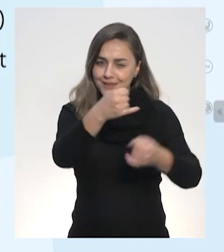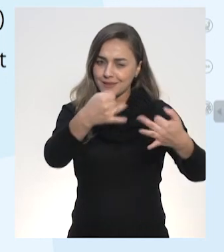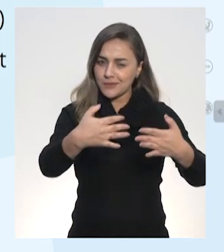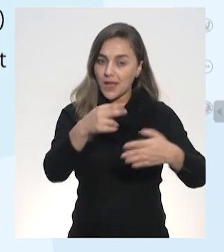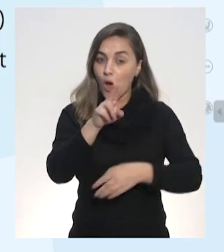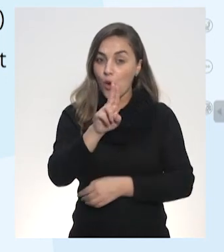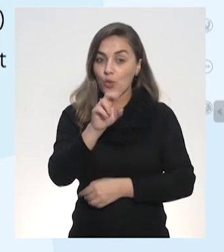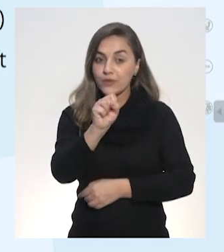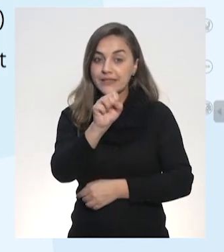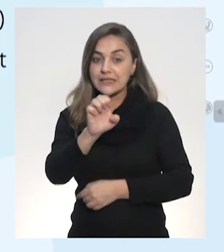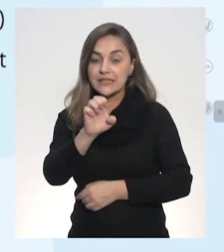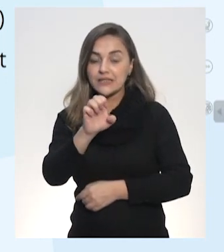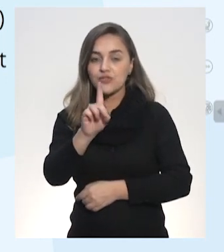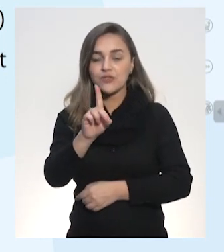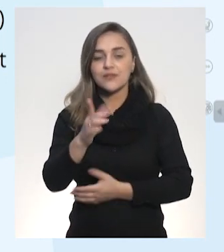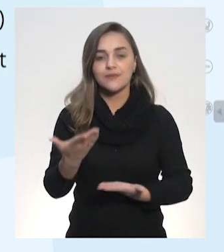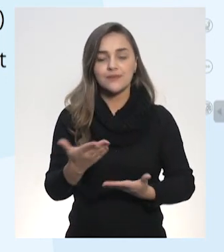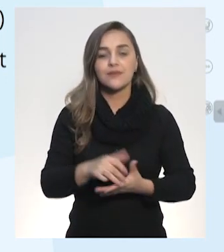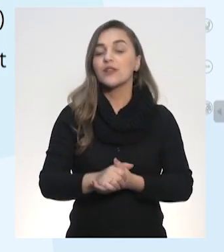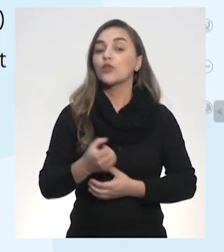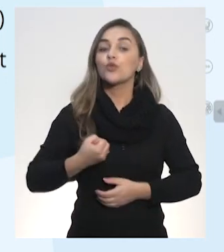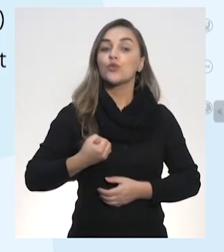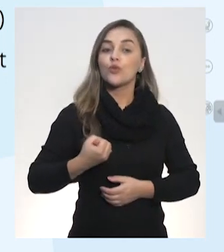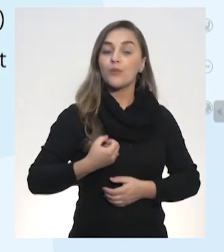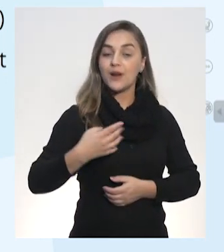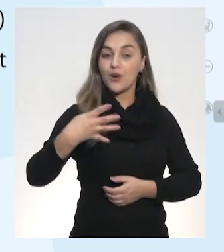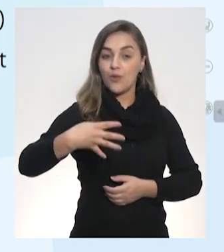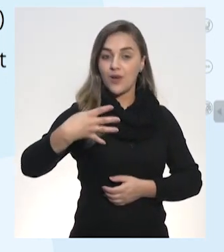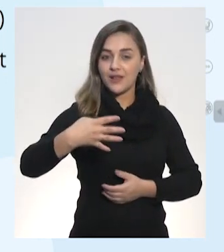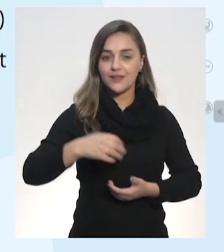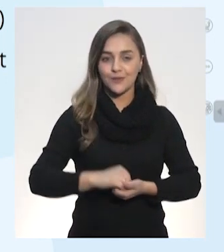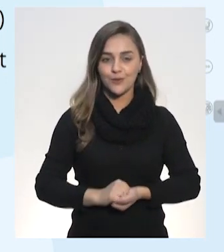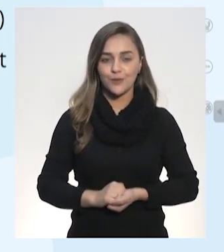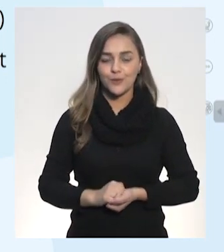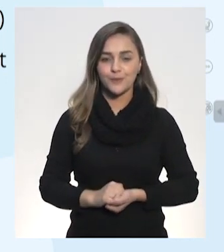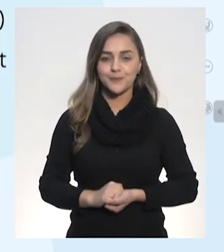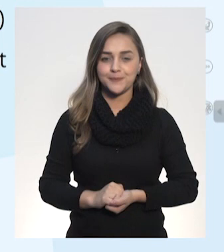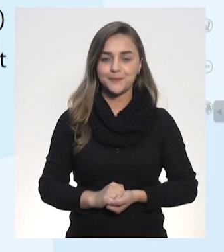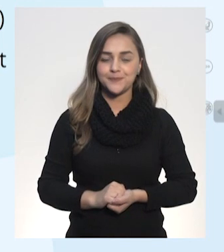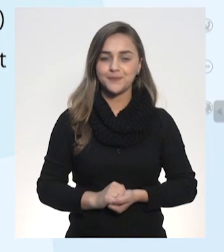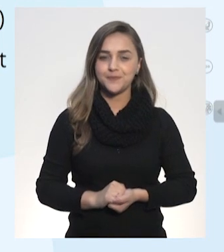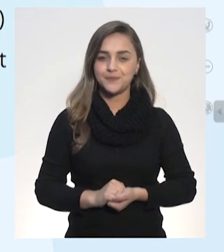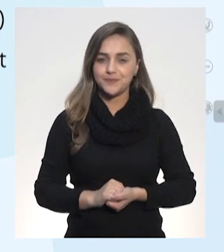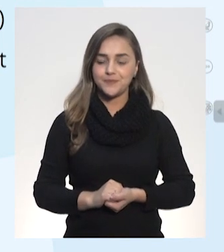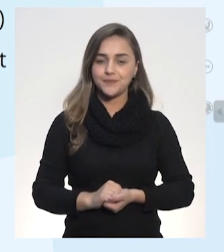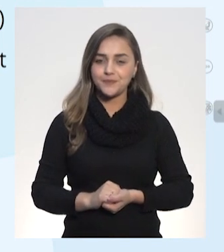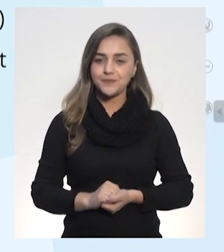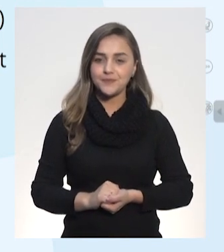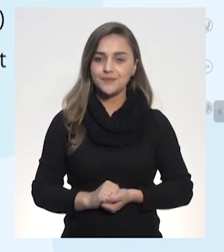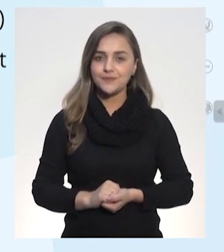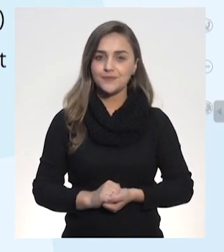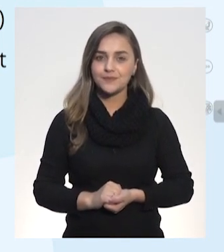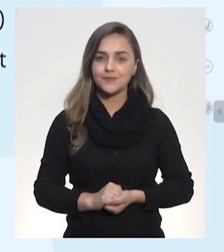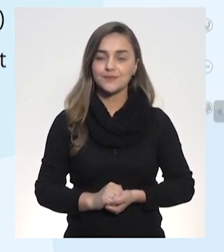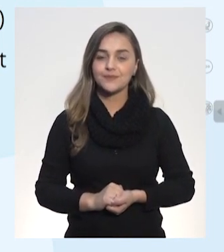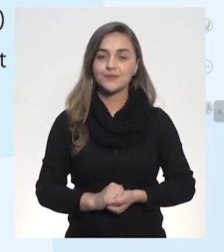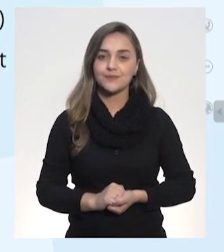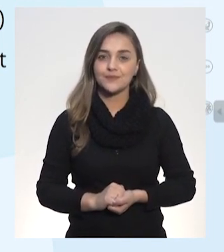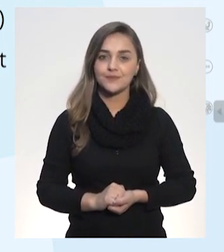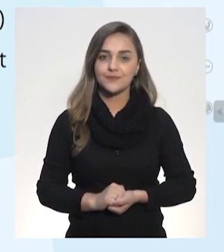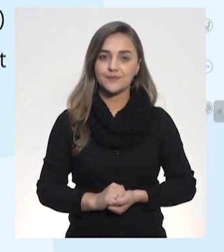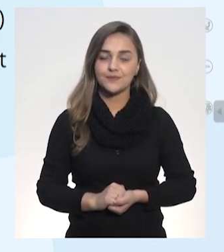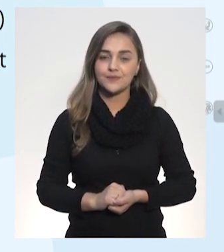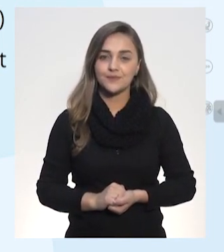ser usado, ok? Number 4, wind is one of the natural sources of energy that can't